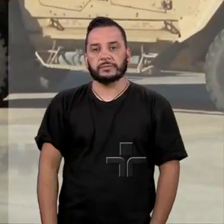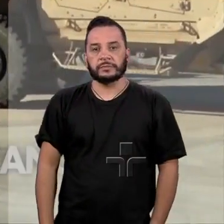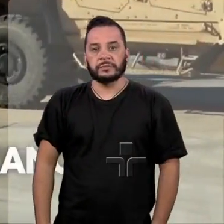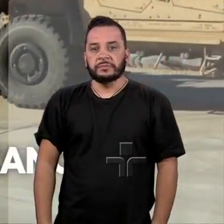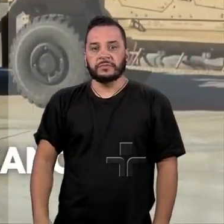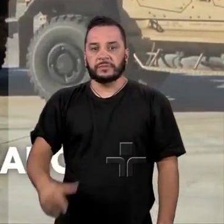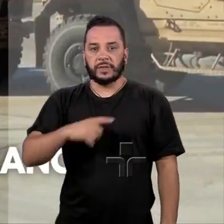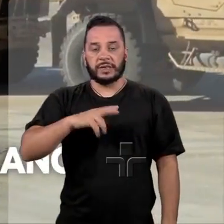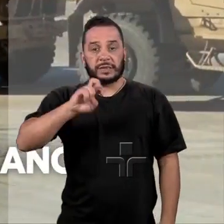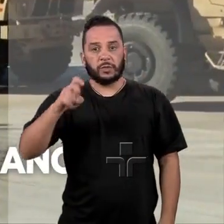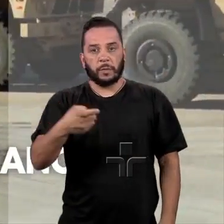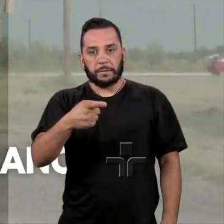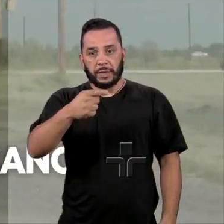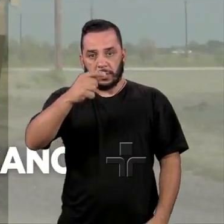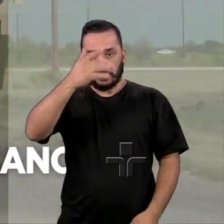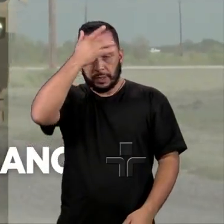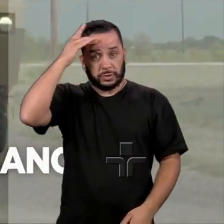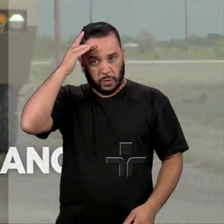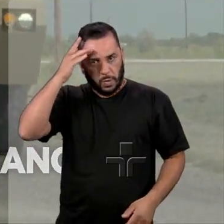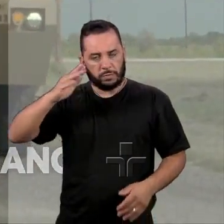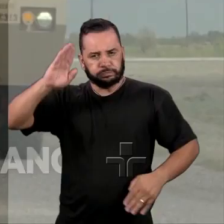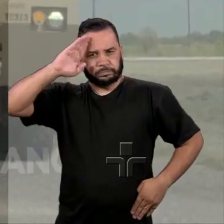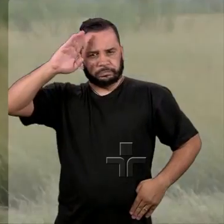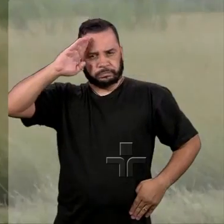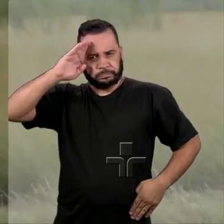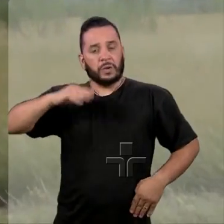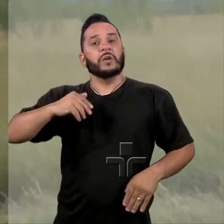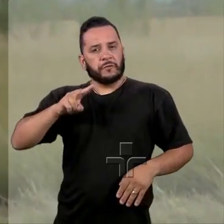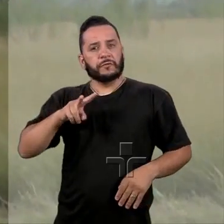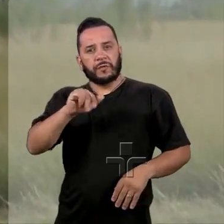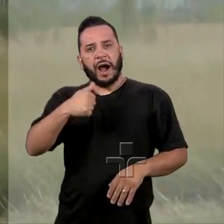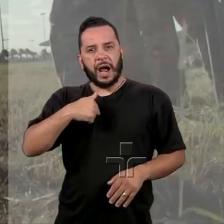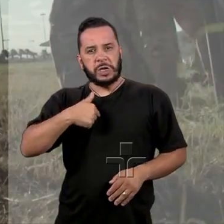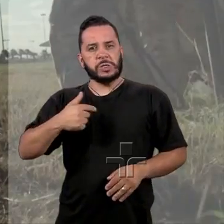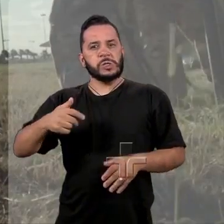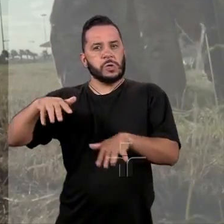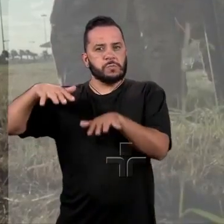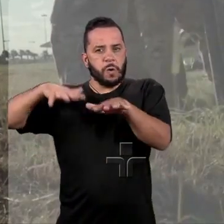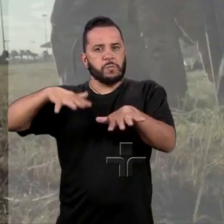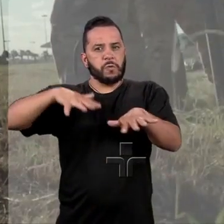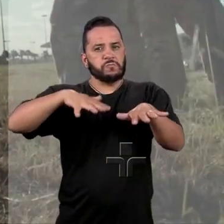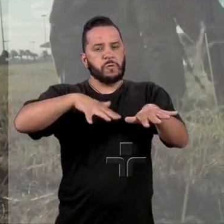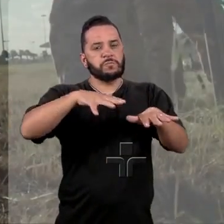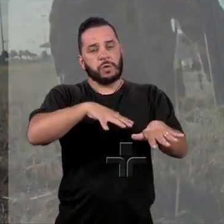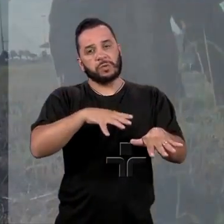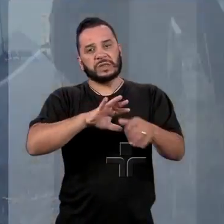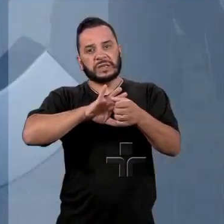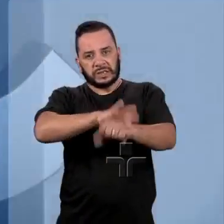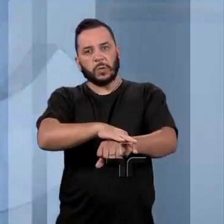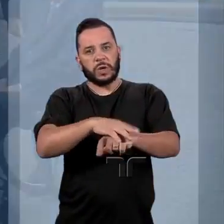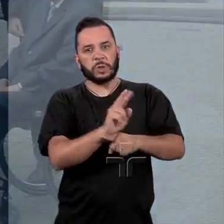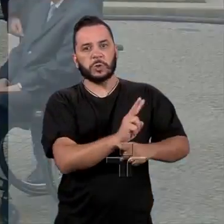Cerca de 5.000 militares americanos estão sendo enviados à fronteira para reforçar a segurança.